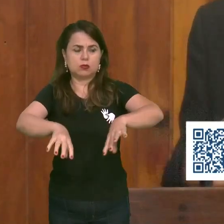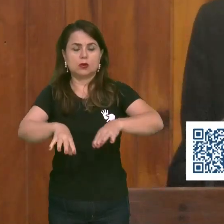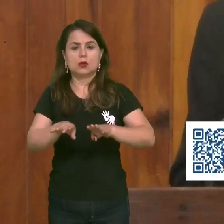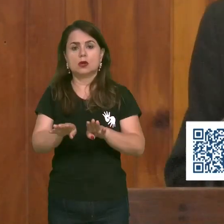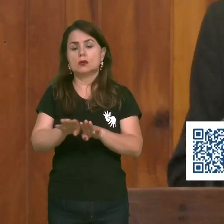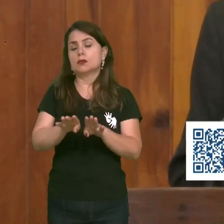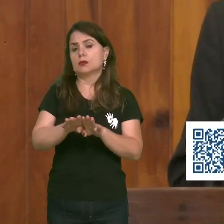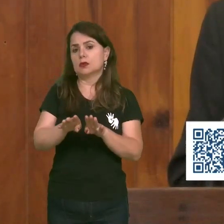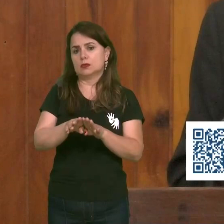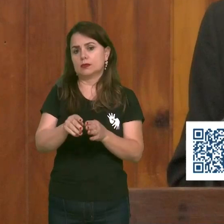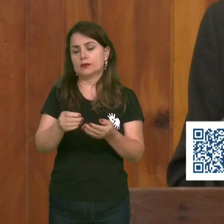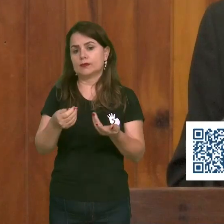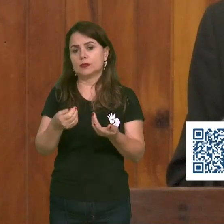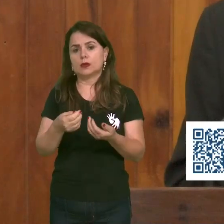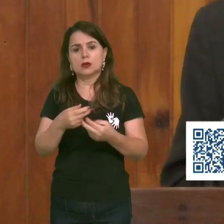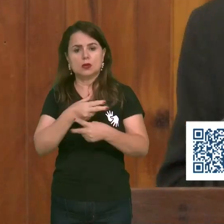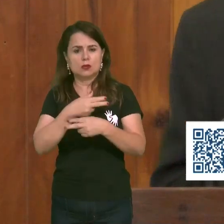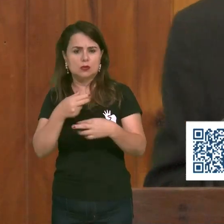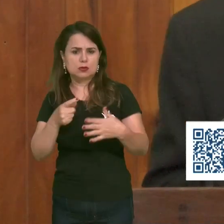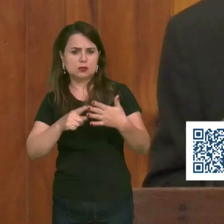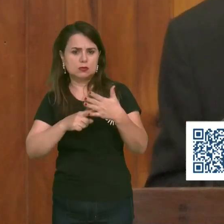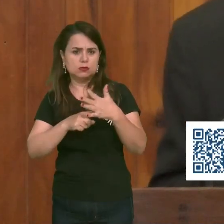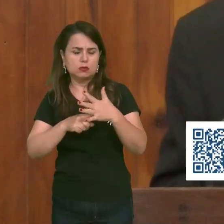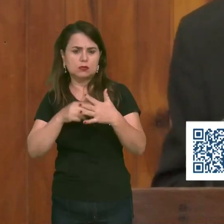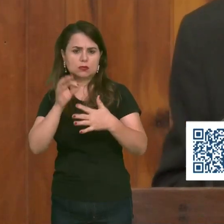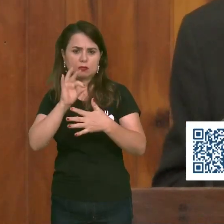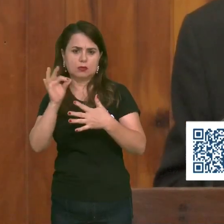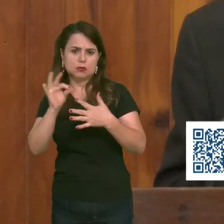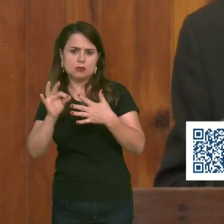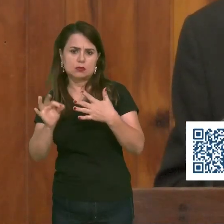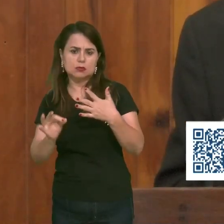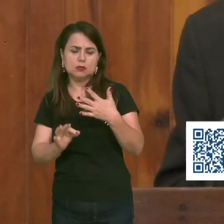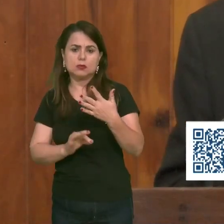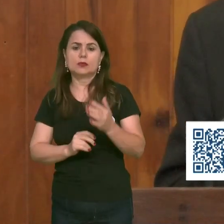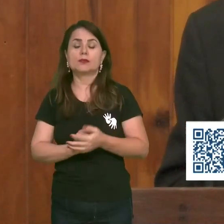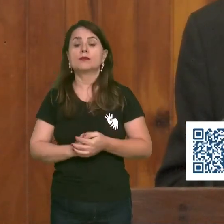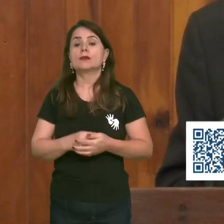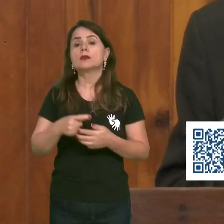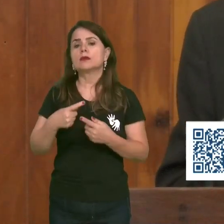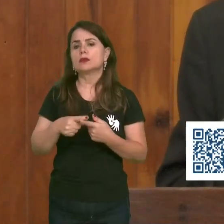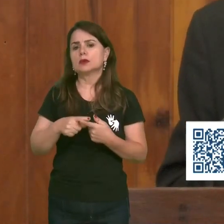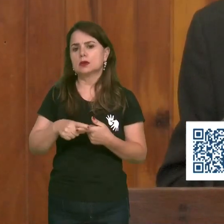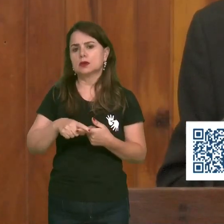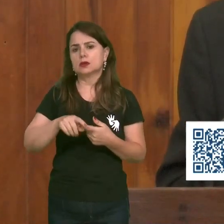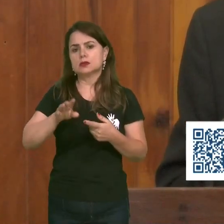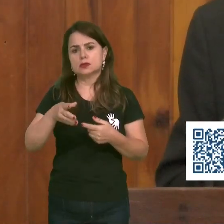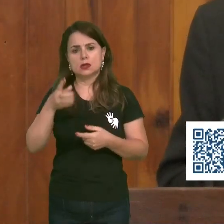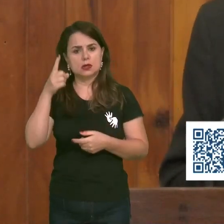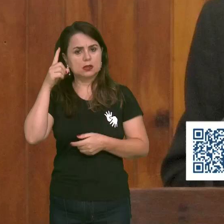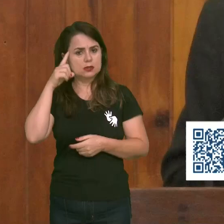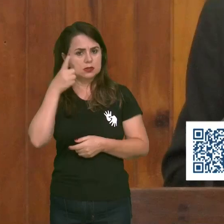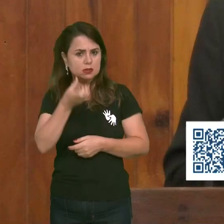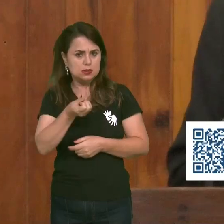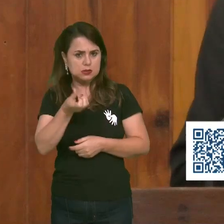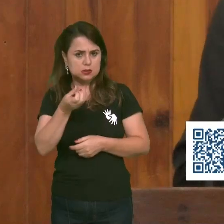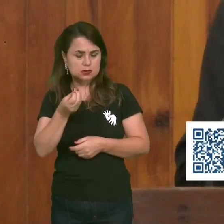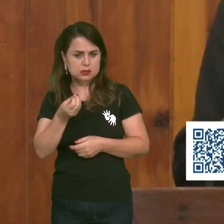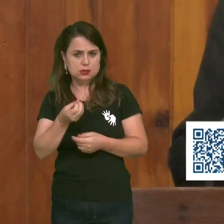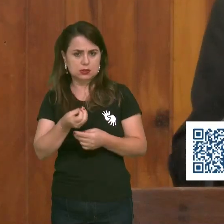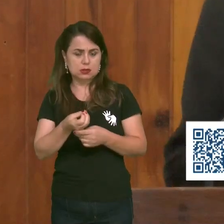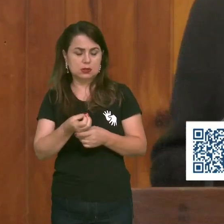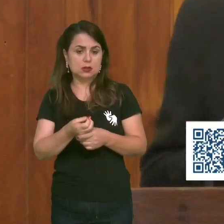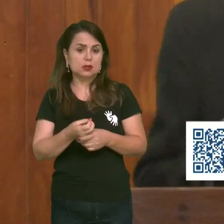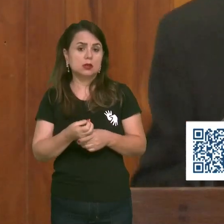inicia o trabalho com os produtores rurais esses implementos chegaram e cerca de mais de 60 dias estão lá parados